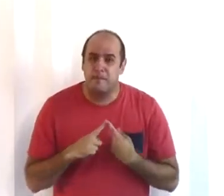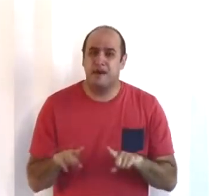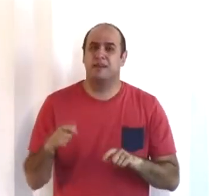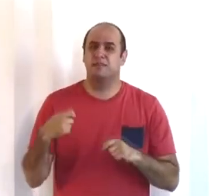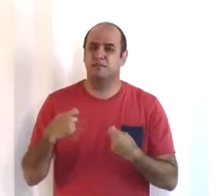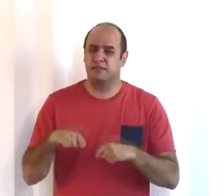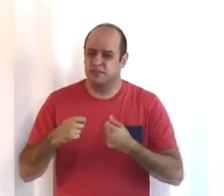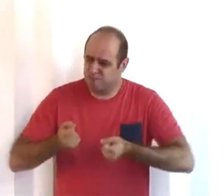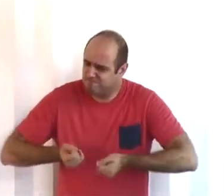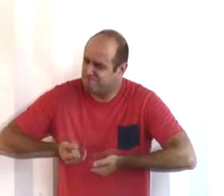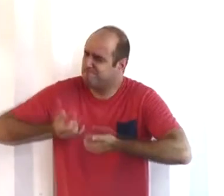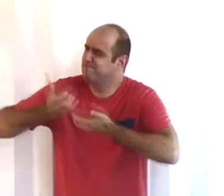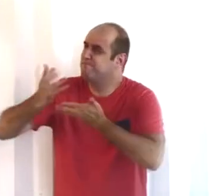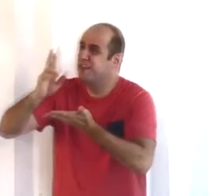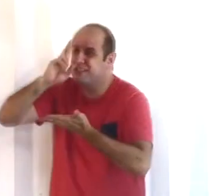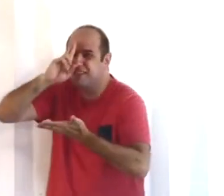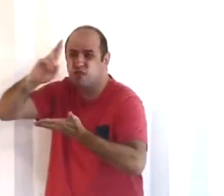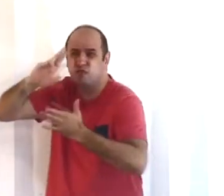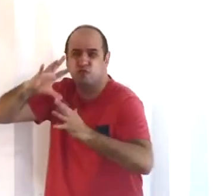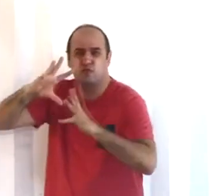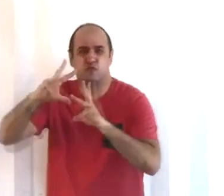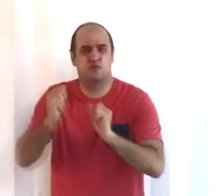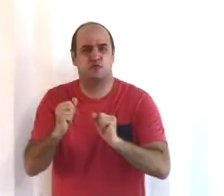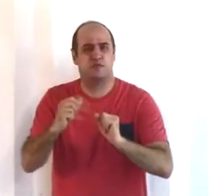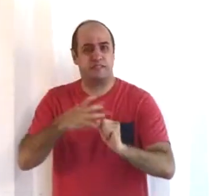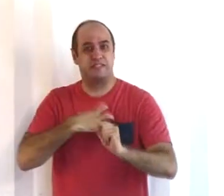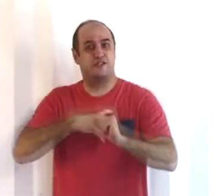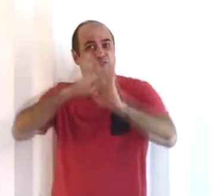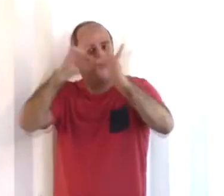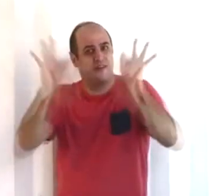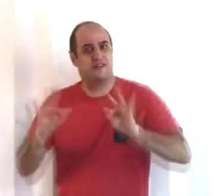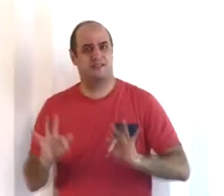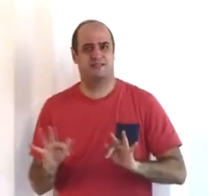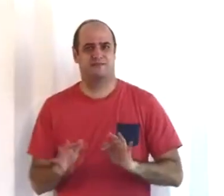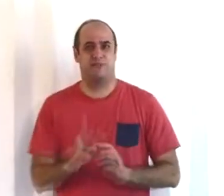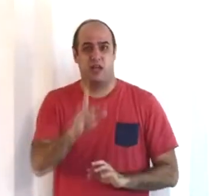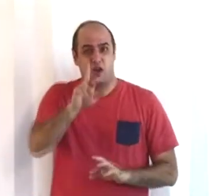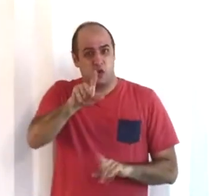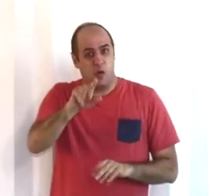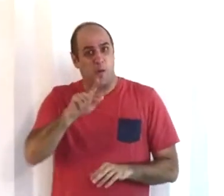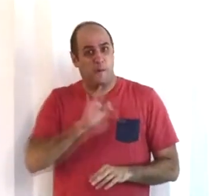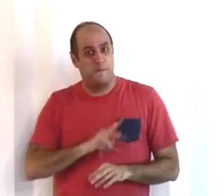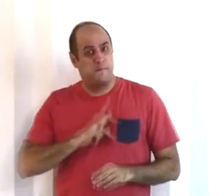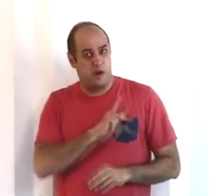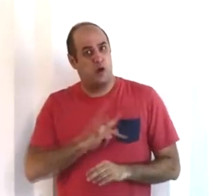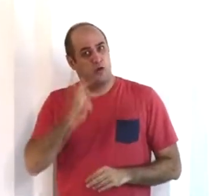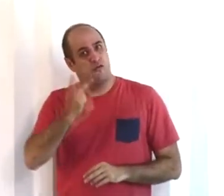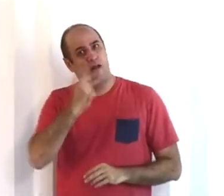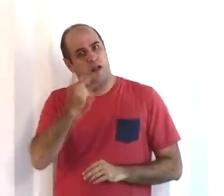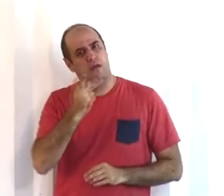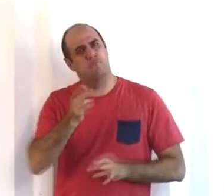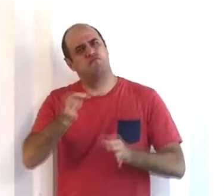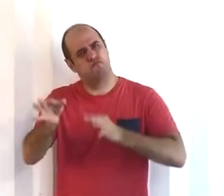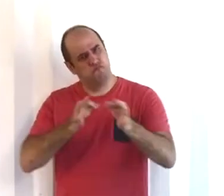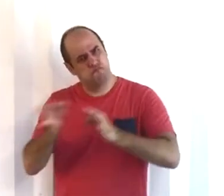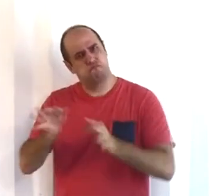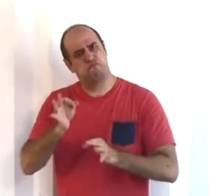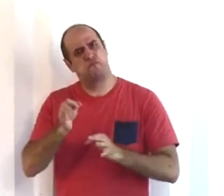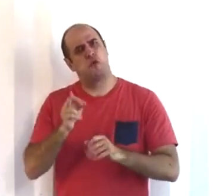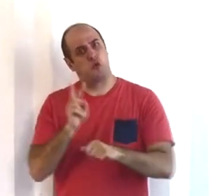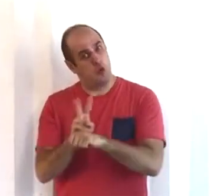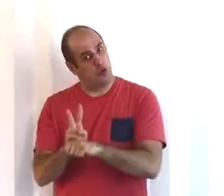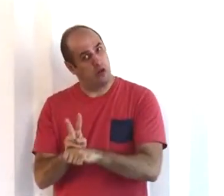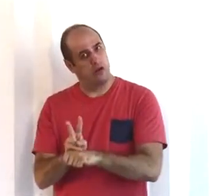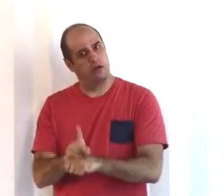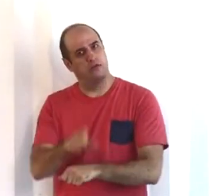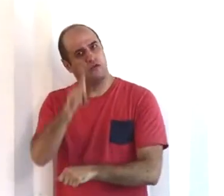alegre. Não pode ser diferente. Senão, Paulo teria dito de outra forma aos filipenses. E ele diz em forma de exortação: você precisa ser alegre no